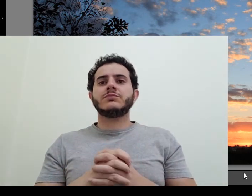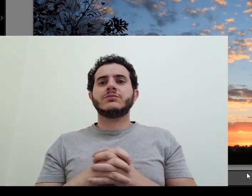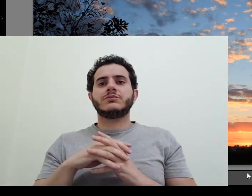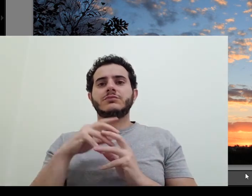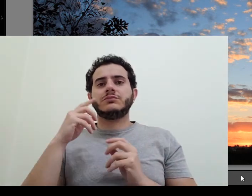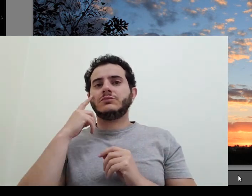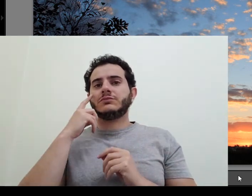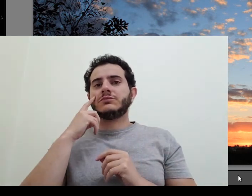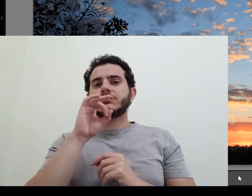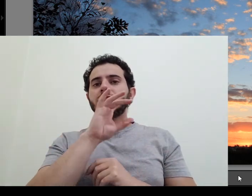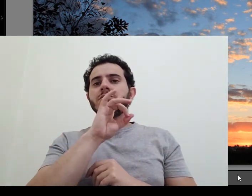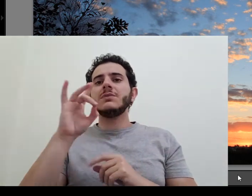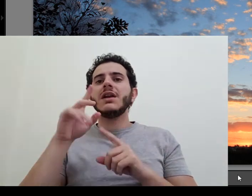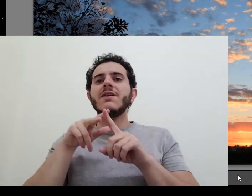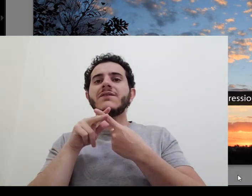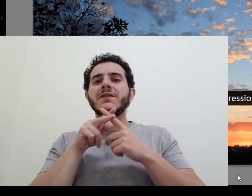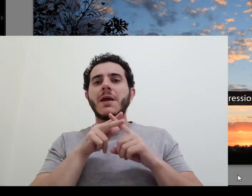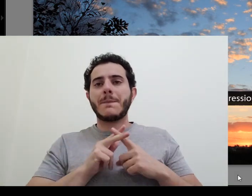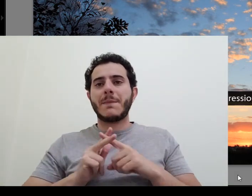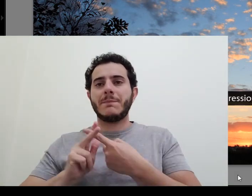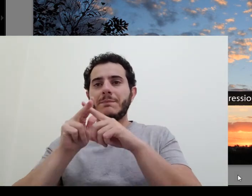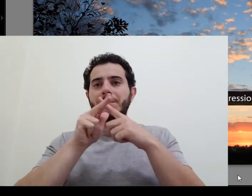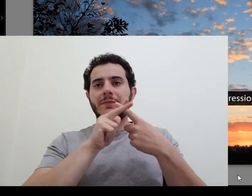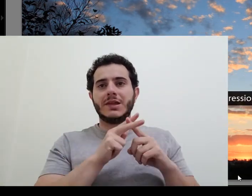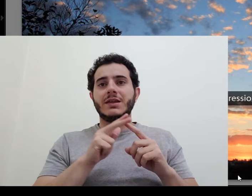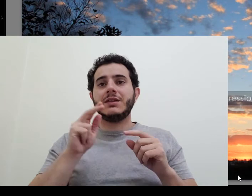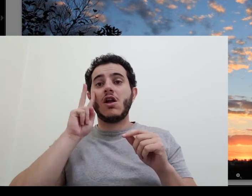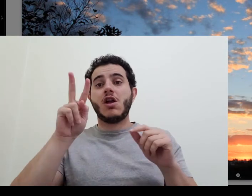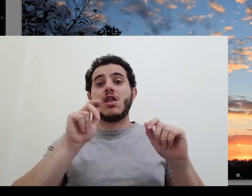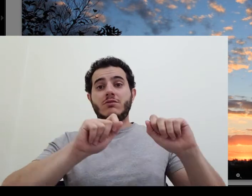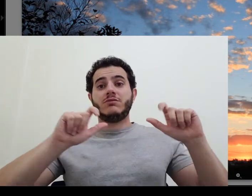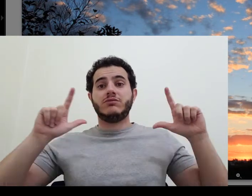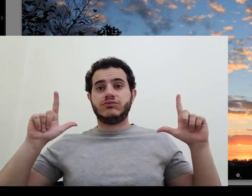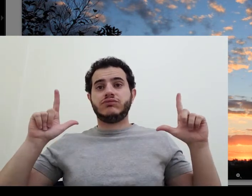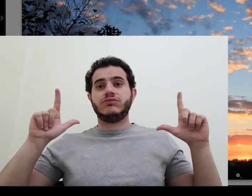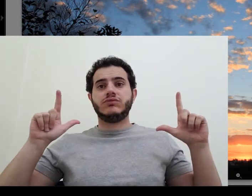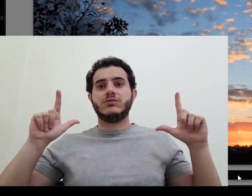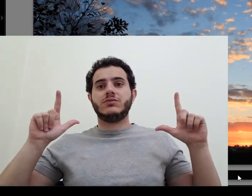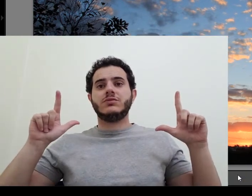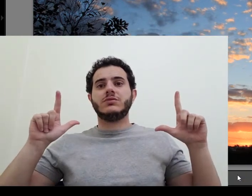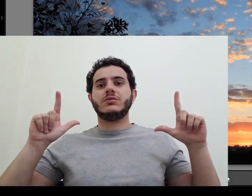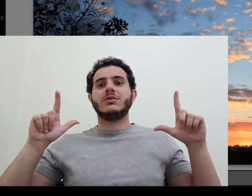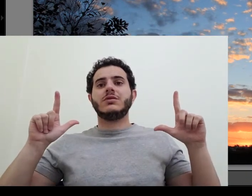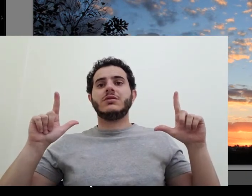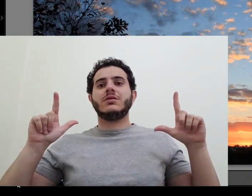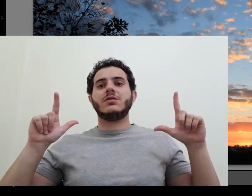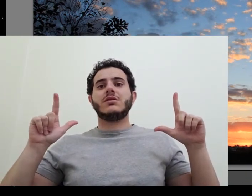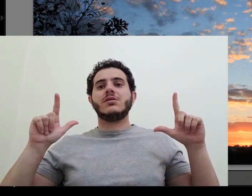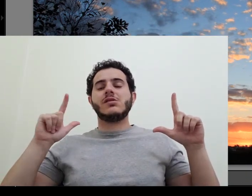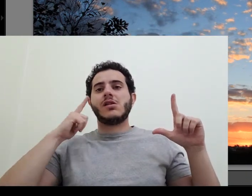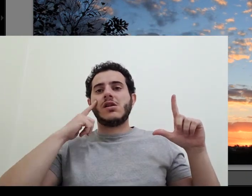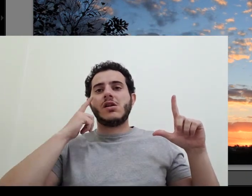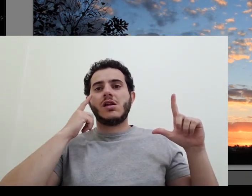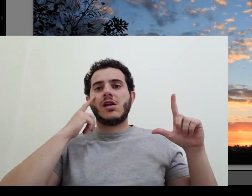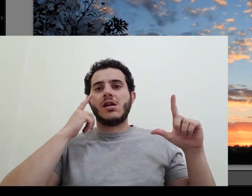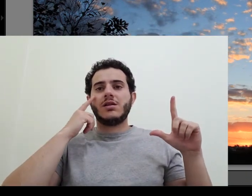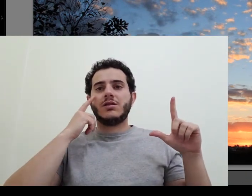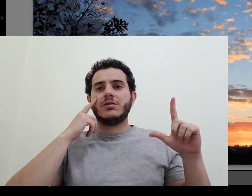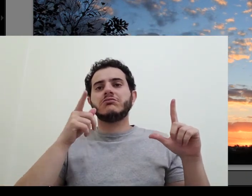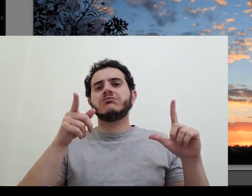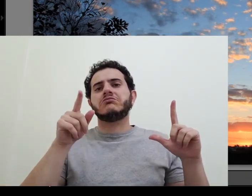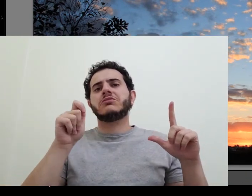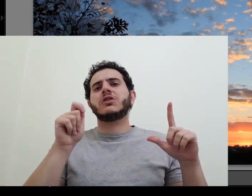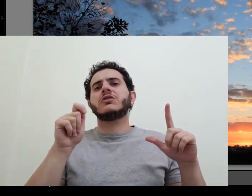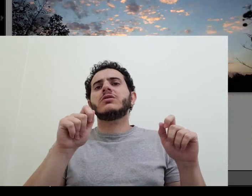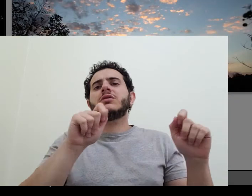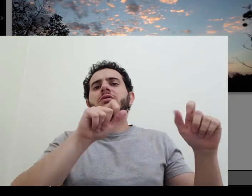caso não esteja aparecendo essa barrinha de ferramentas, a tecla T. Ela tira e devolve a barrinha de ferramentas, tá? Então eu posso escolher